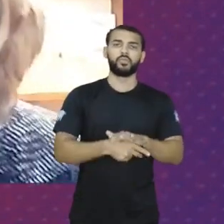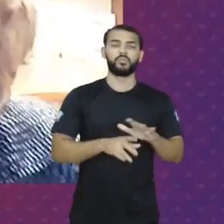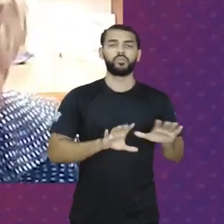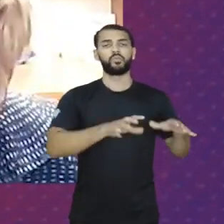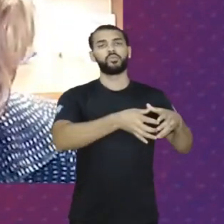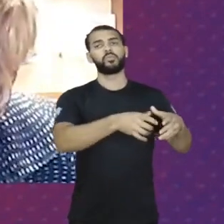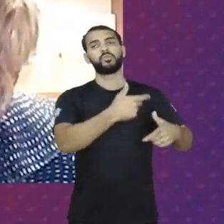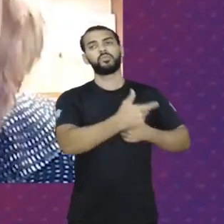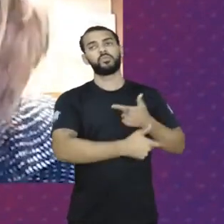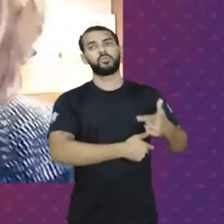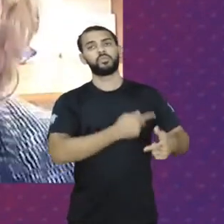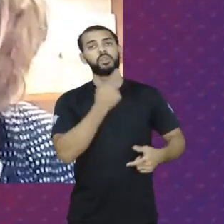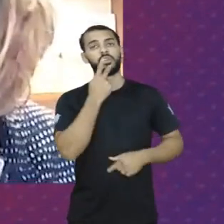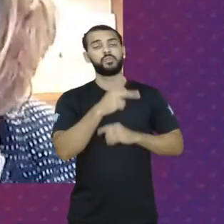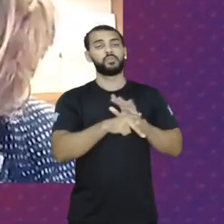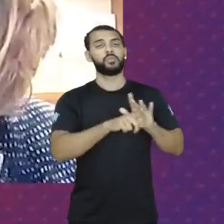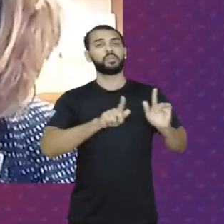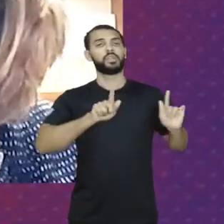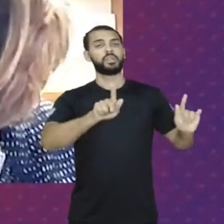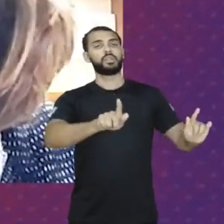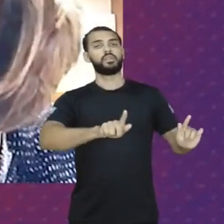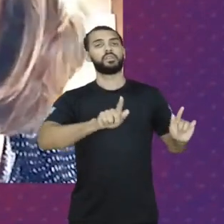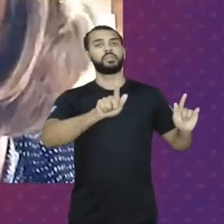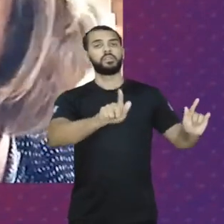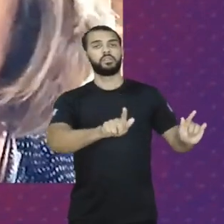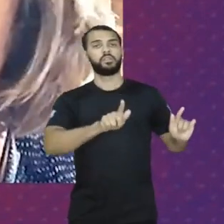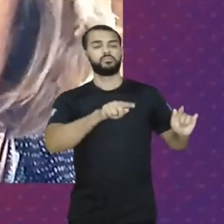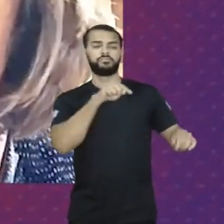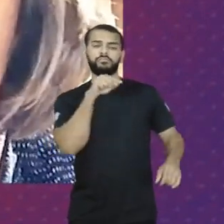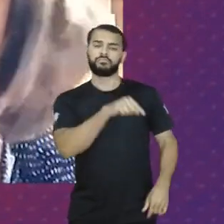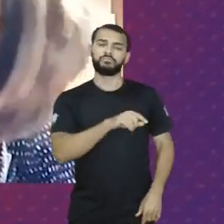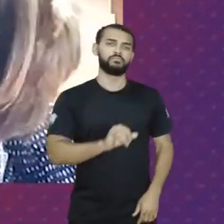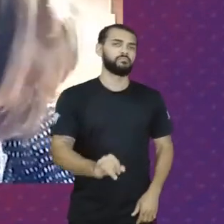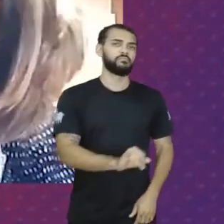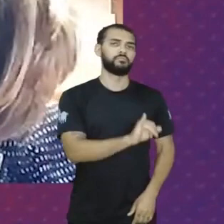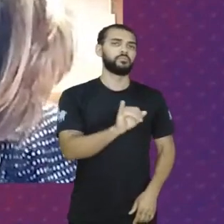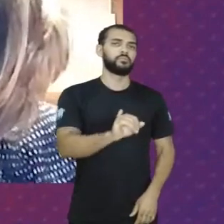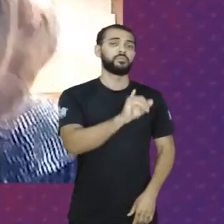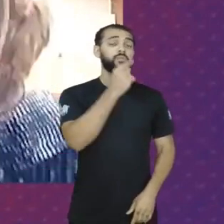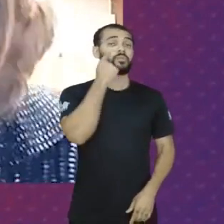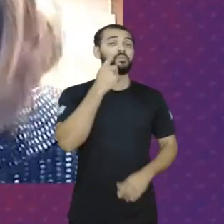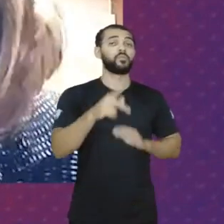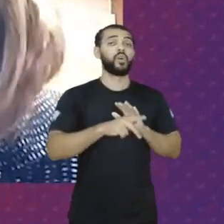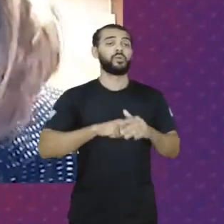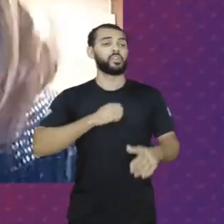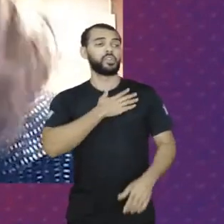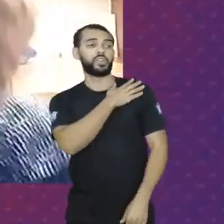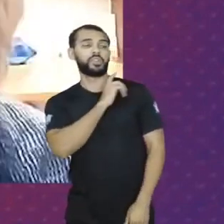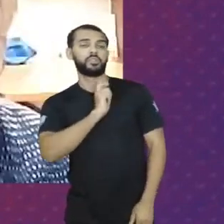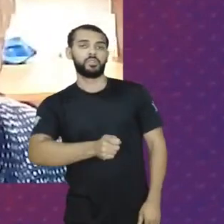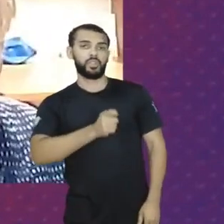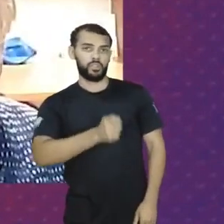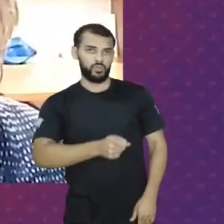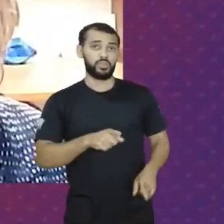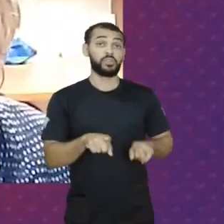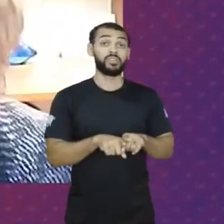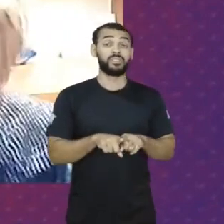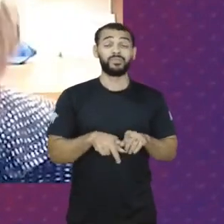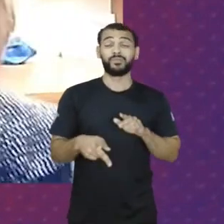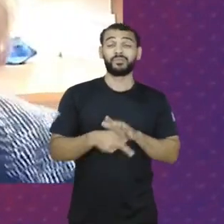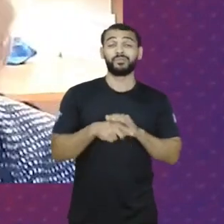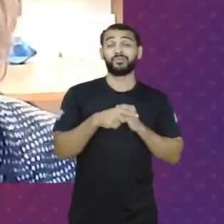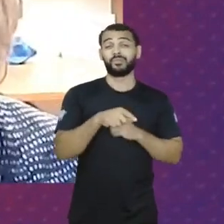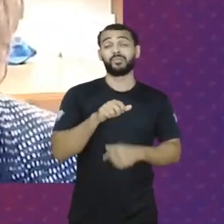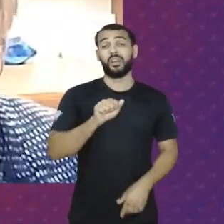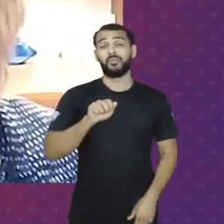trabalhadora. E dizia isso nas greves, que foram fundamentais para colocar em xeque a própria ditadura dos metalúrgicos do ABC.